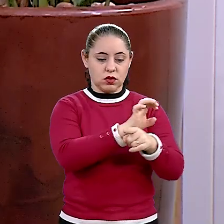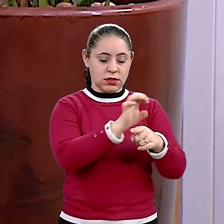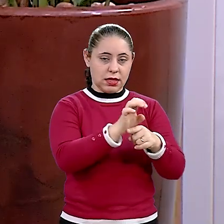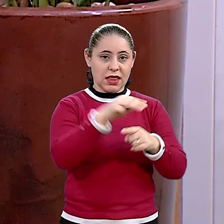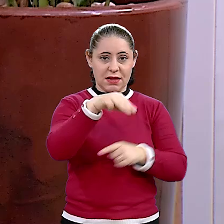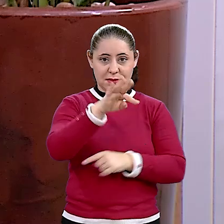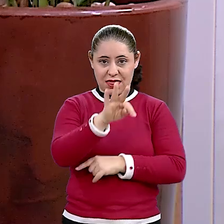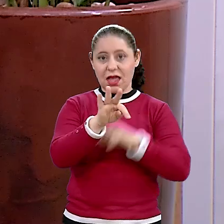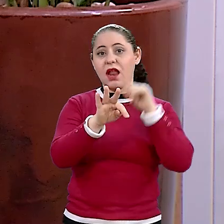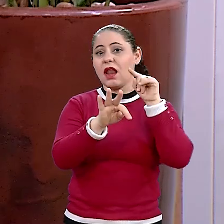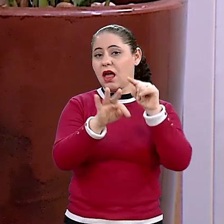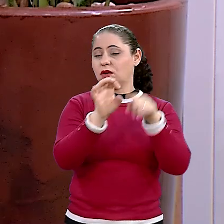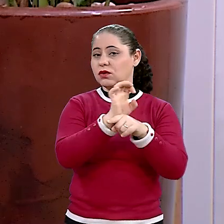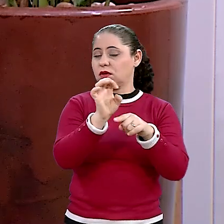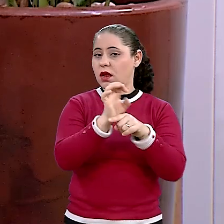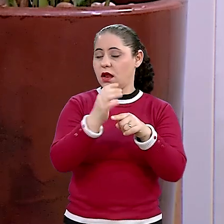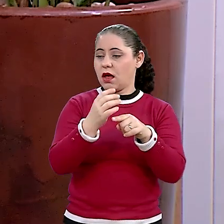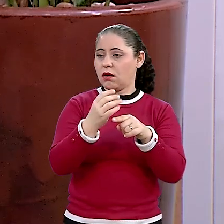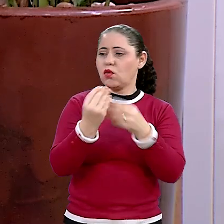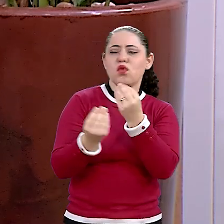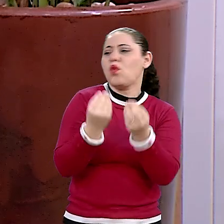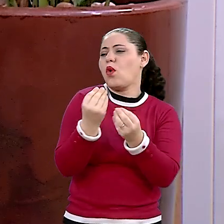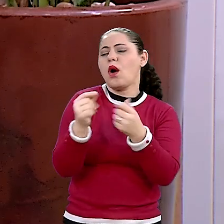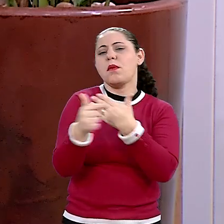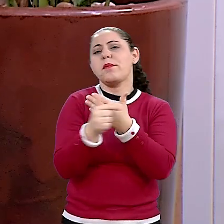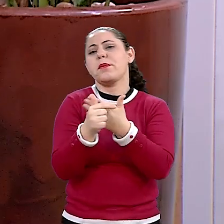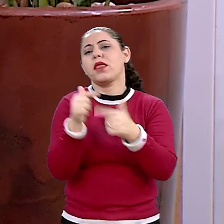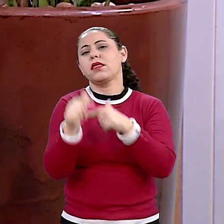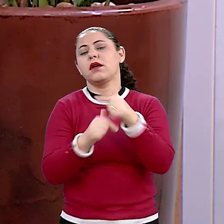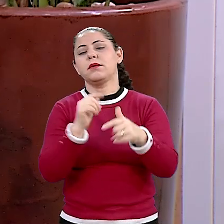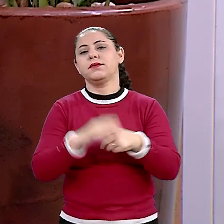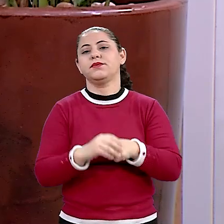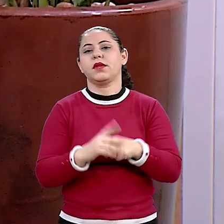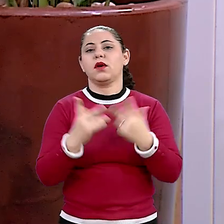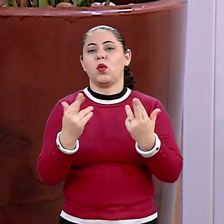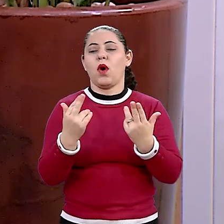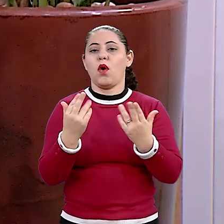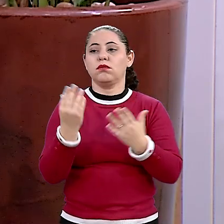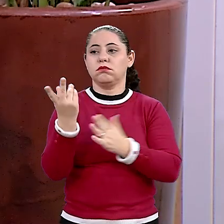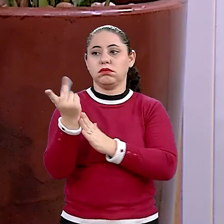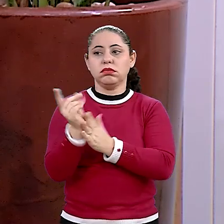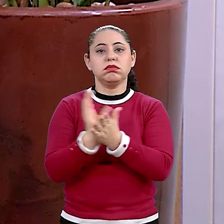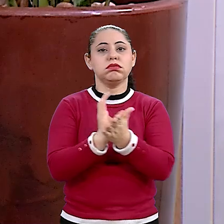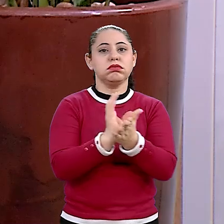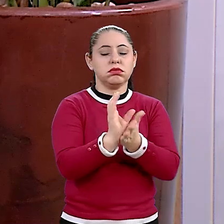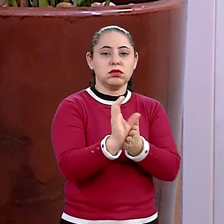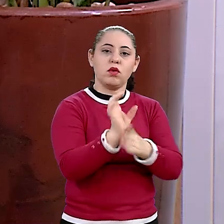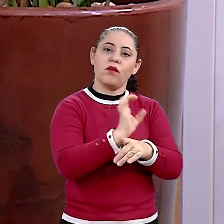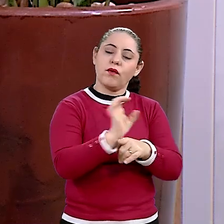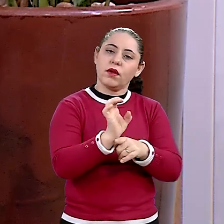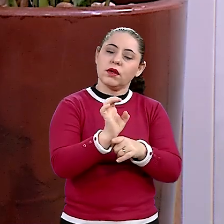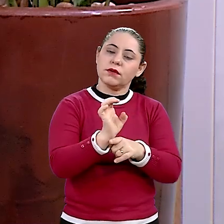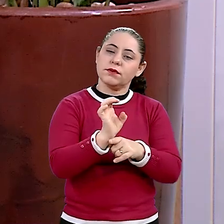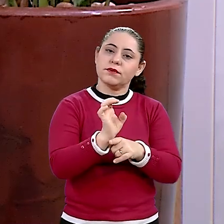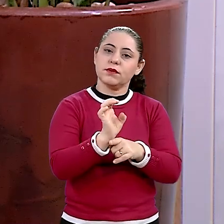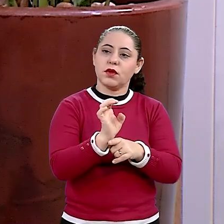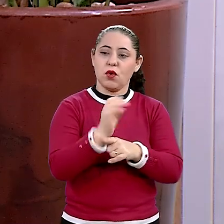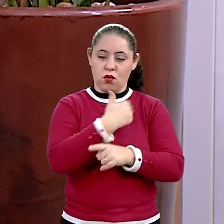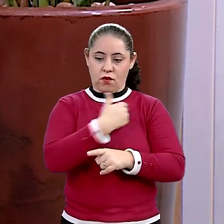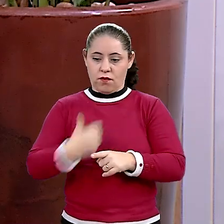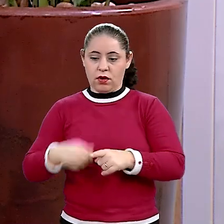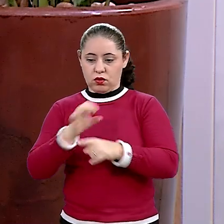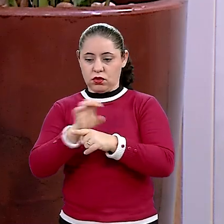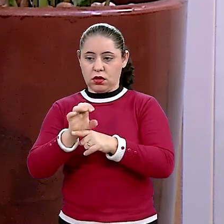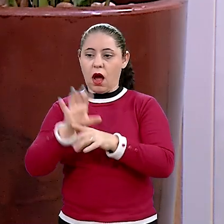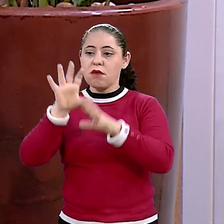de Mato Grosso. Então, essa empresa de participações, como é que ela funciona? É um braço de investimento do governo do estado, onde o governo do